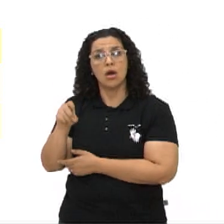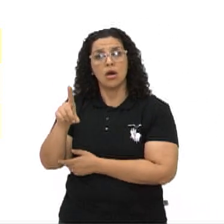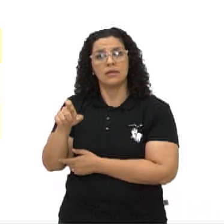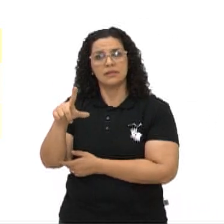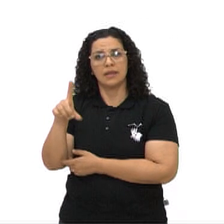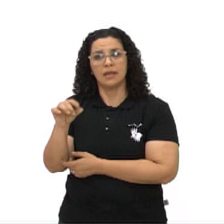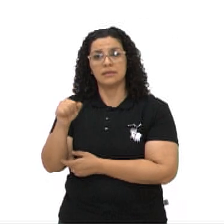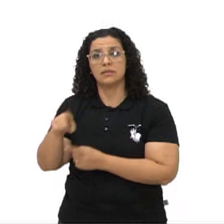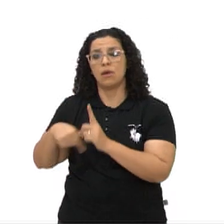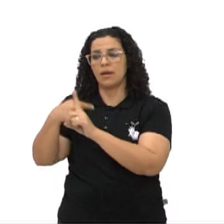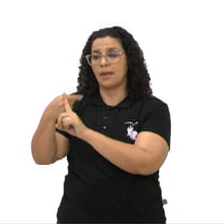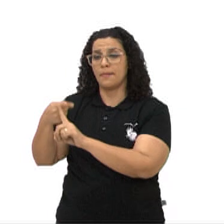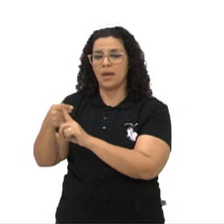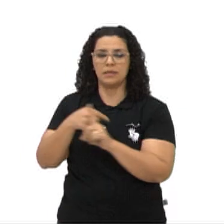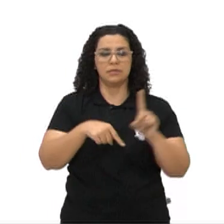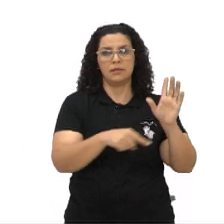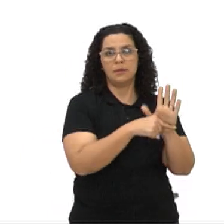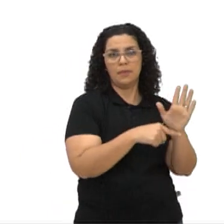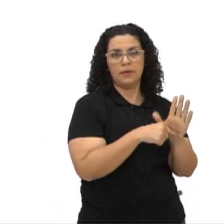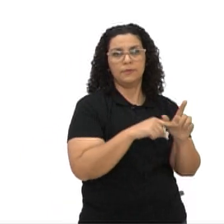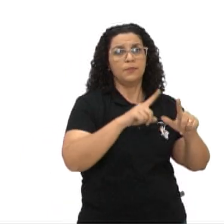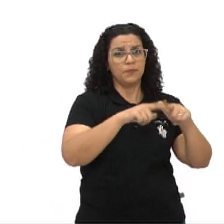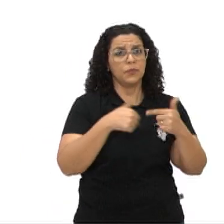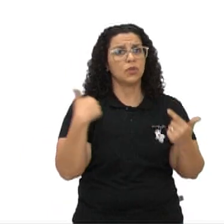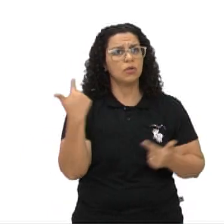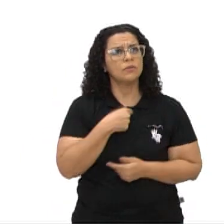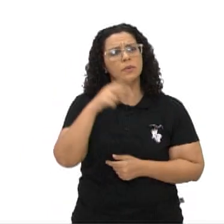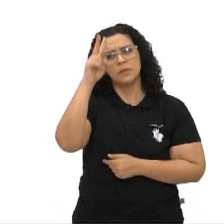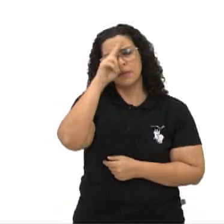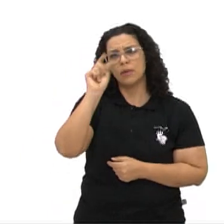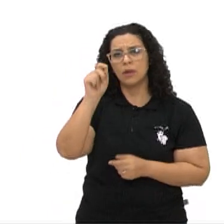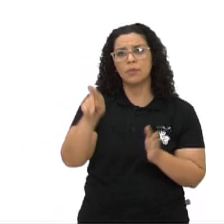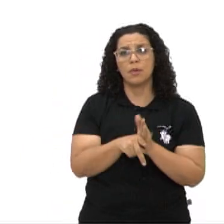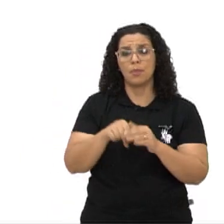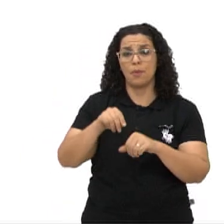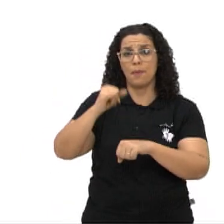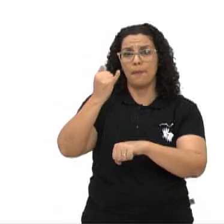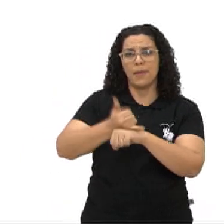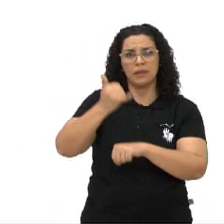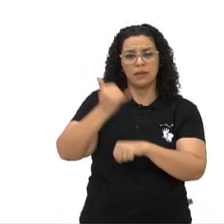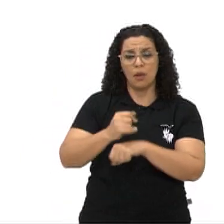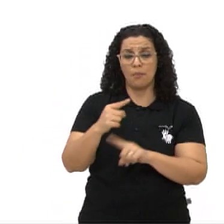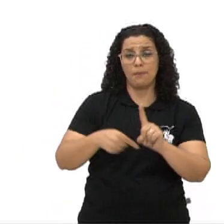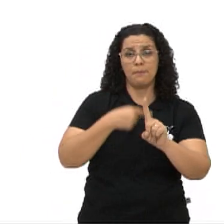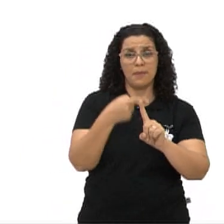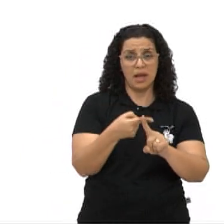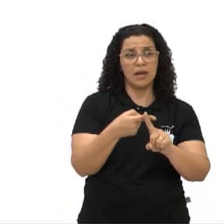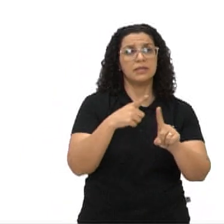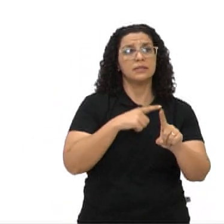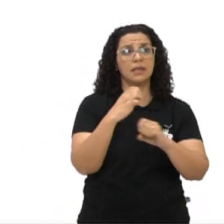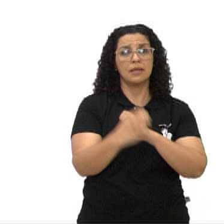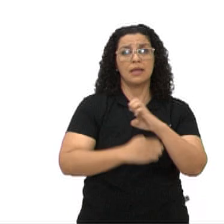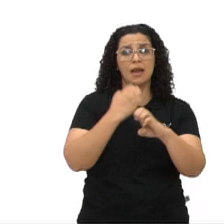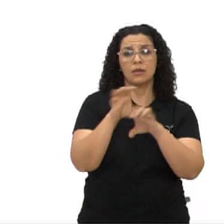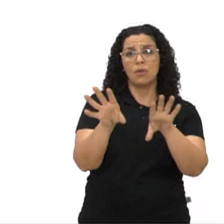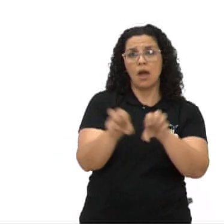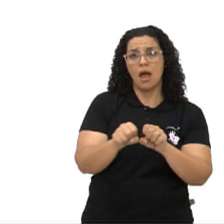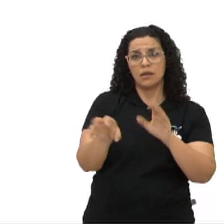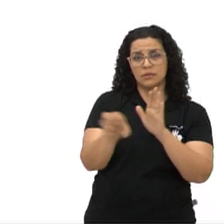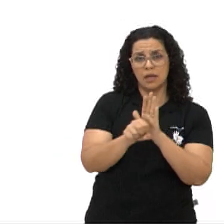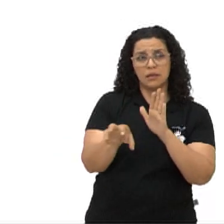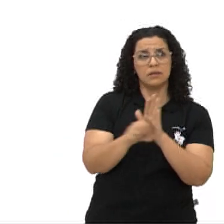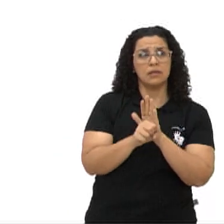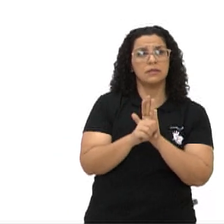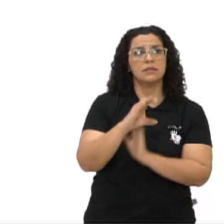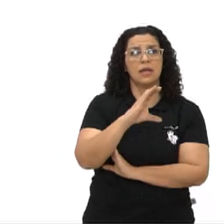do polo. E aí, para a gente lembrar o seguinte, ó, os metais que são positivos recebem elétrons e sofrem